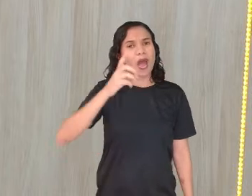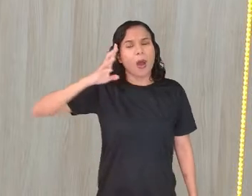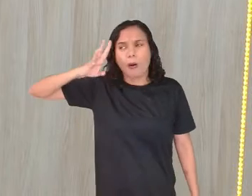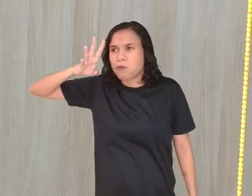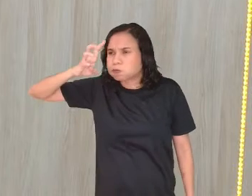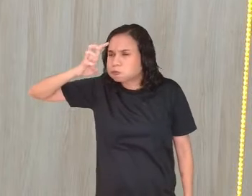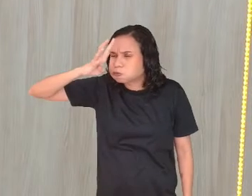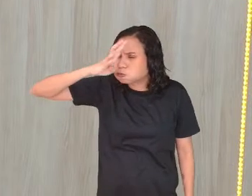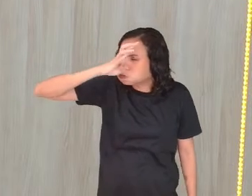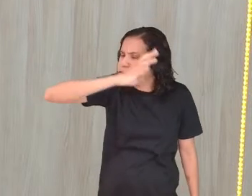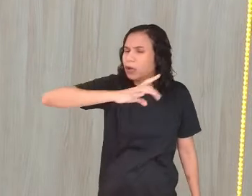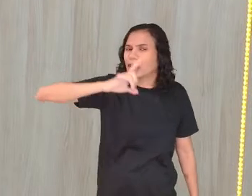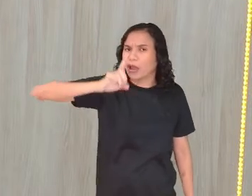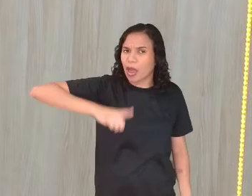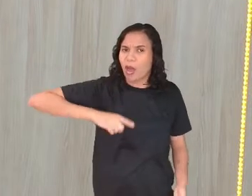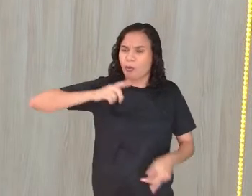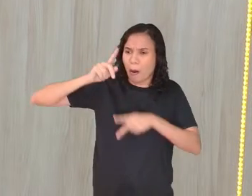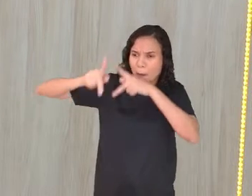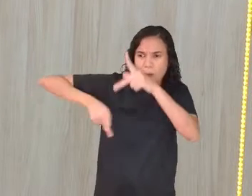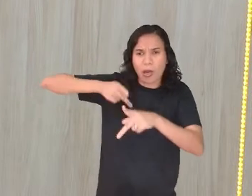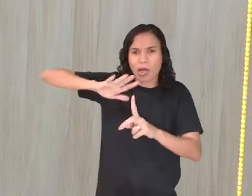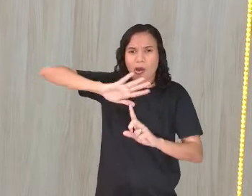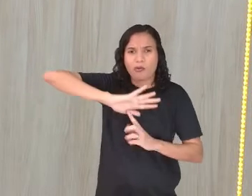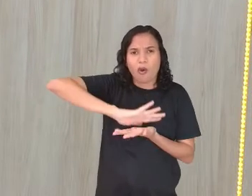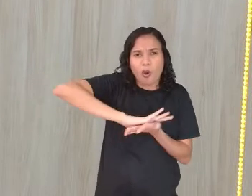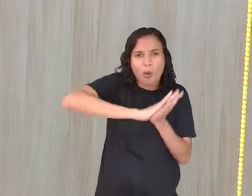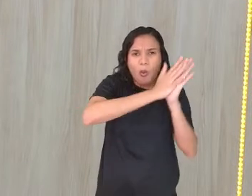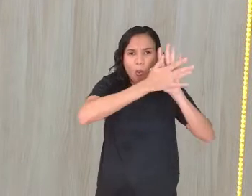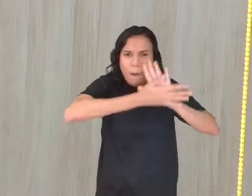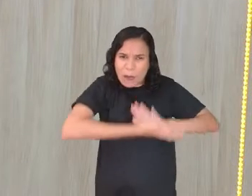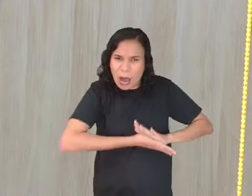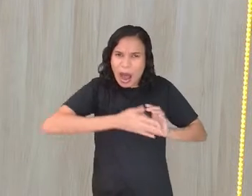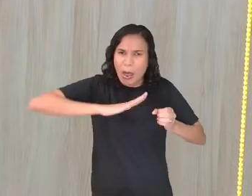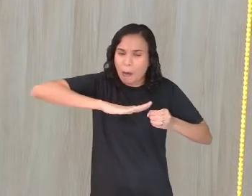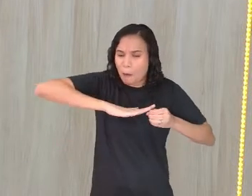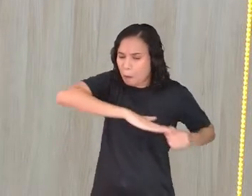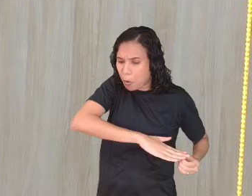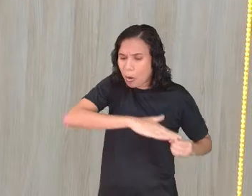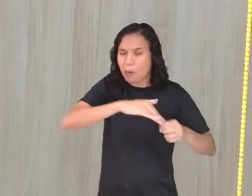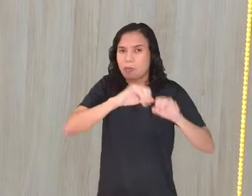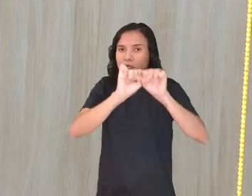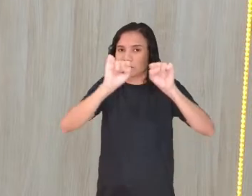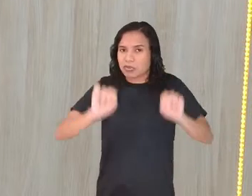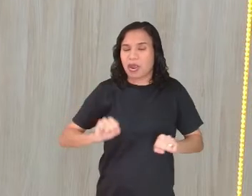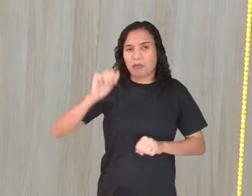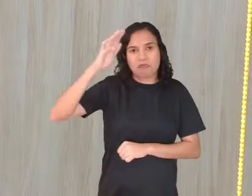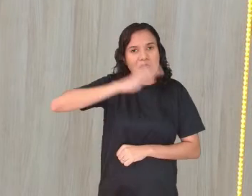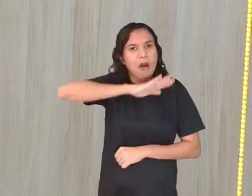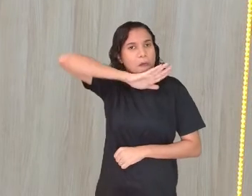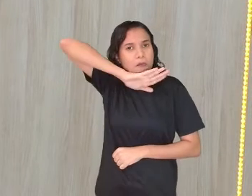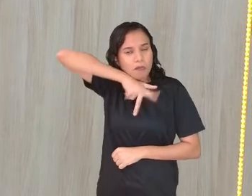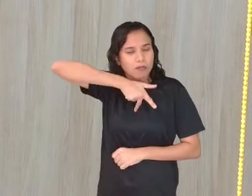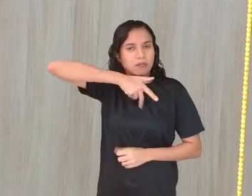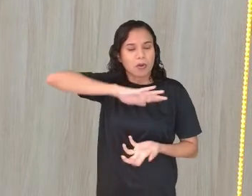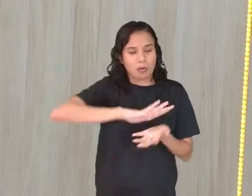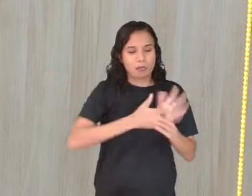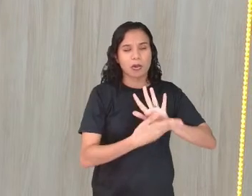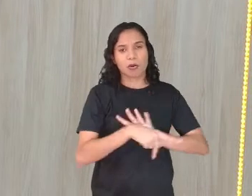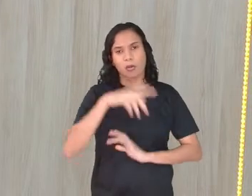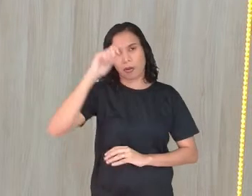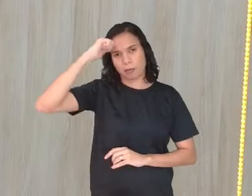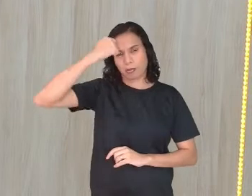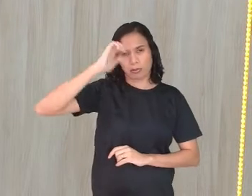que realmente foram esmagados, né, por um sistema realmente devastador, cruel, né, que massacrou esses povos.